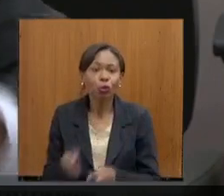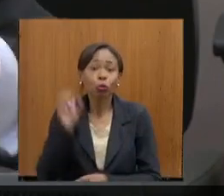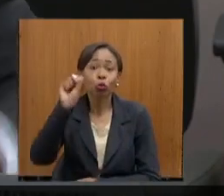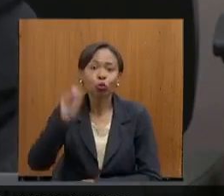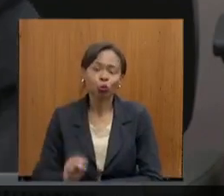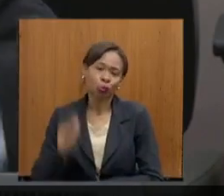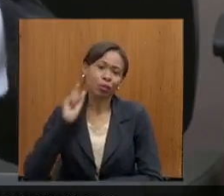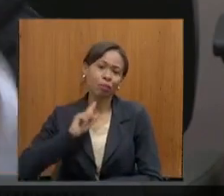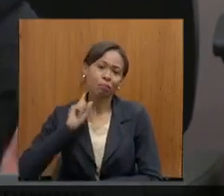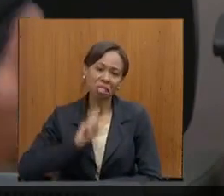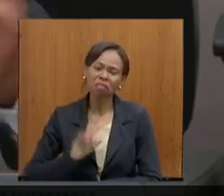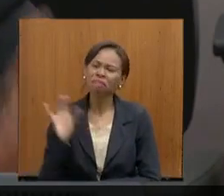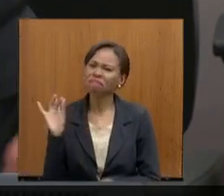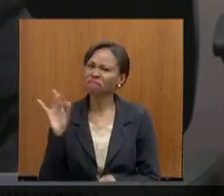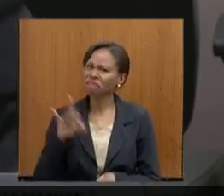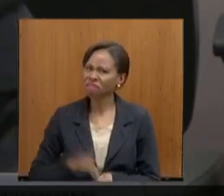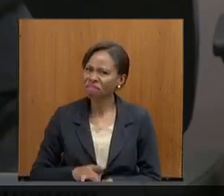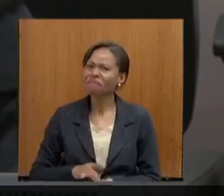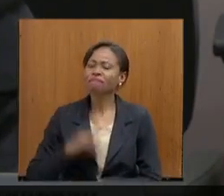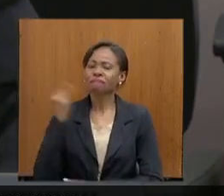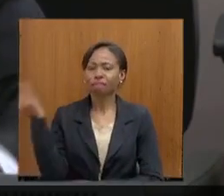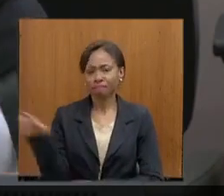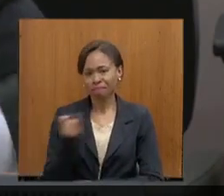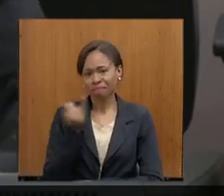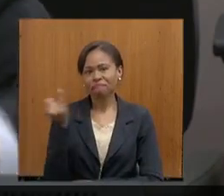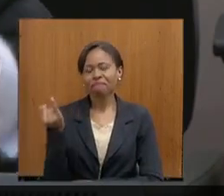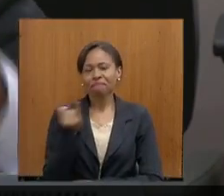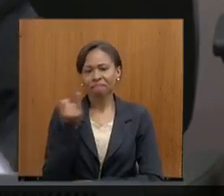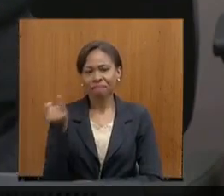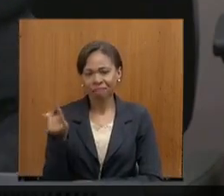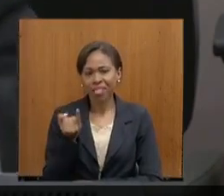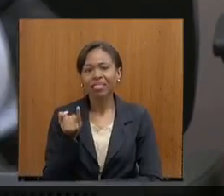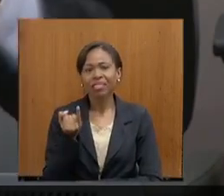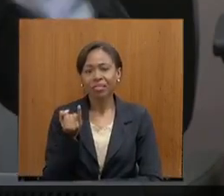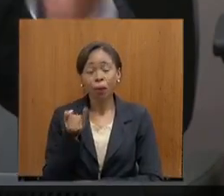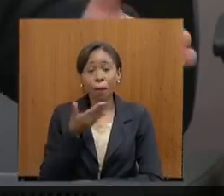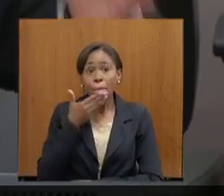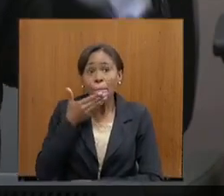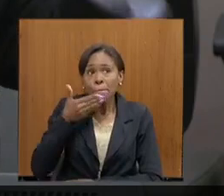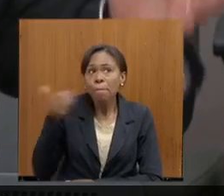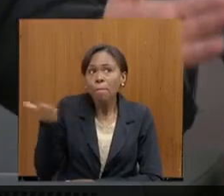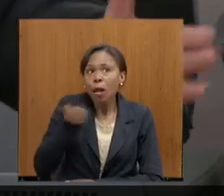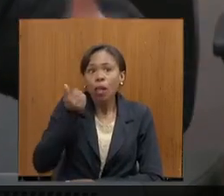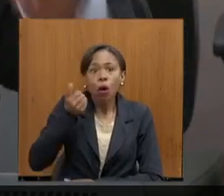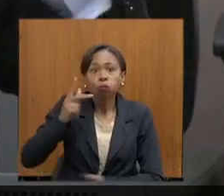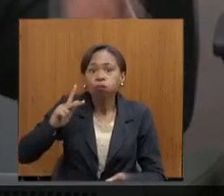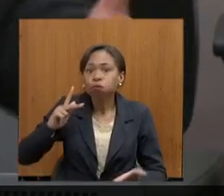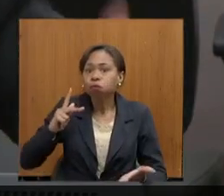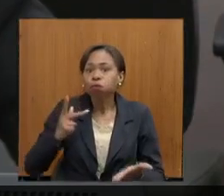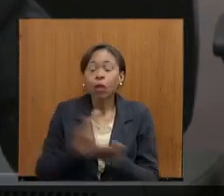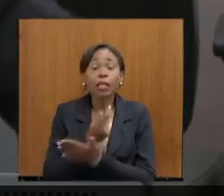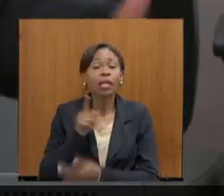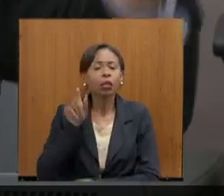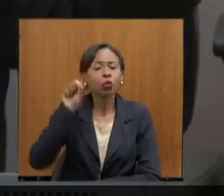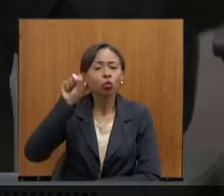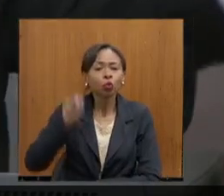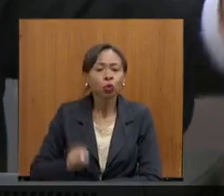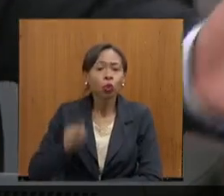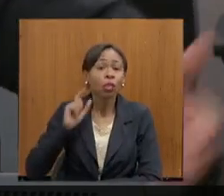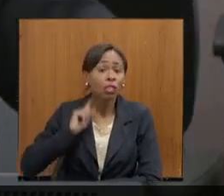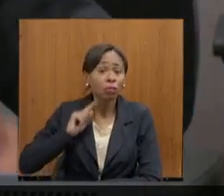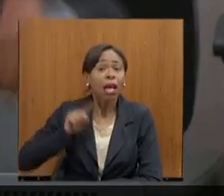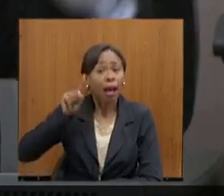Isso realmente é muito importante um dos maiores acontecimentos já ocorridos semana passado no sul de Minas